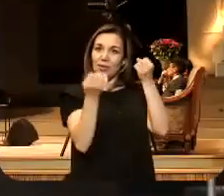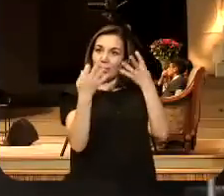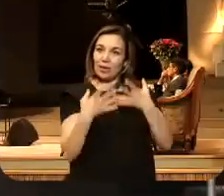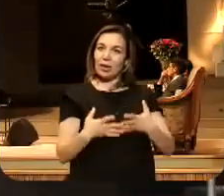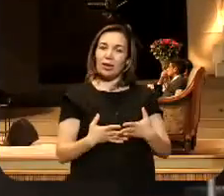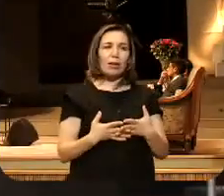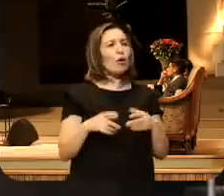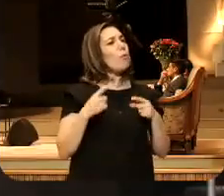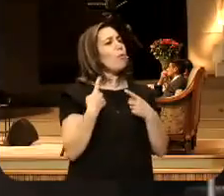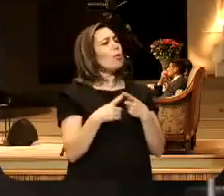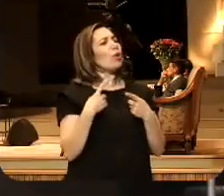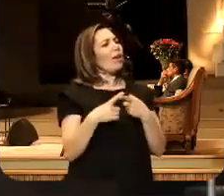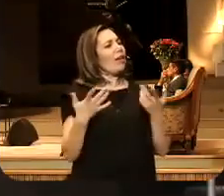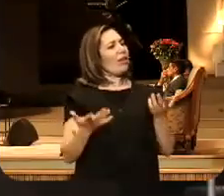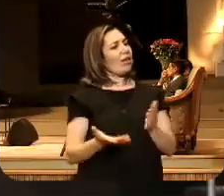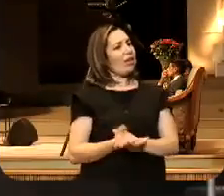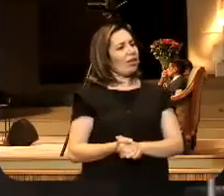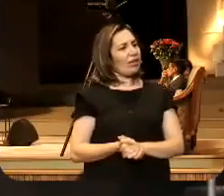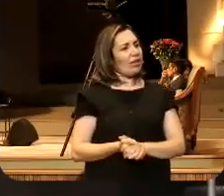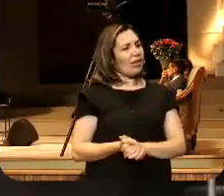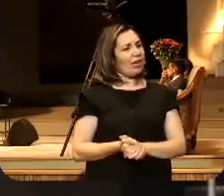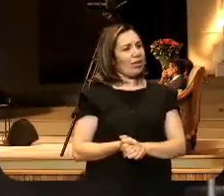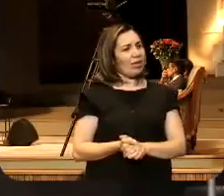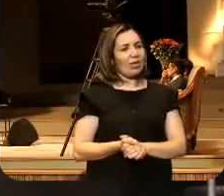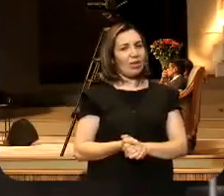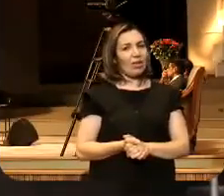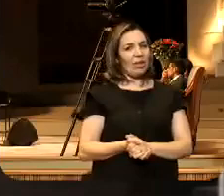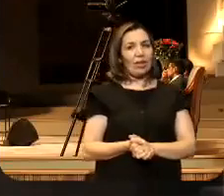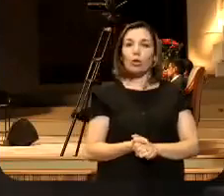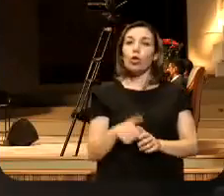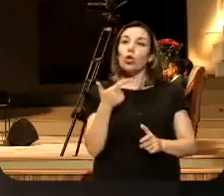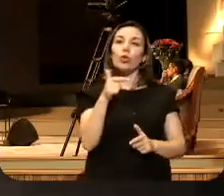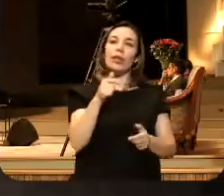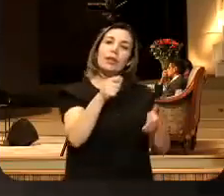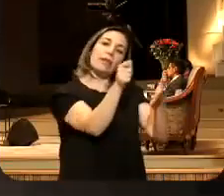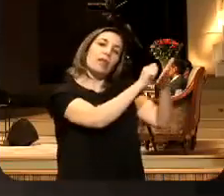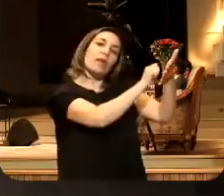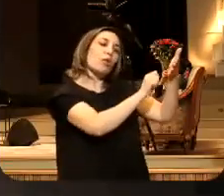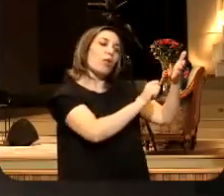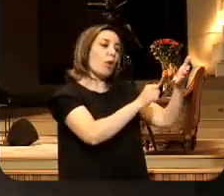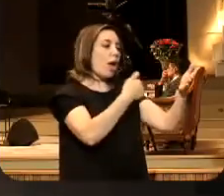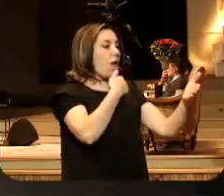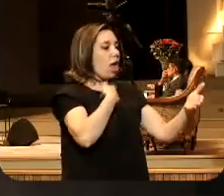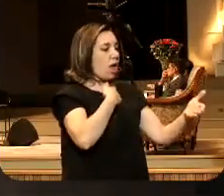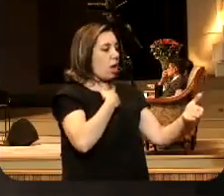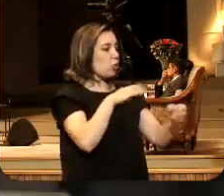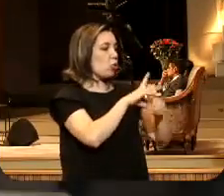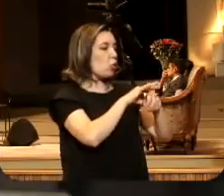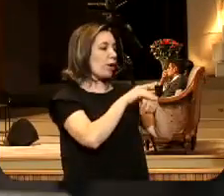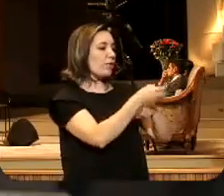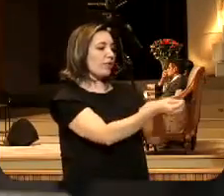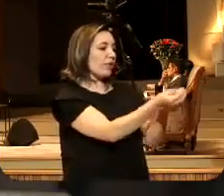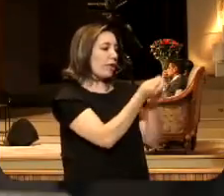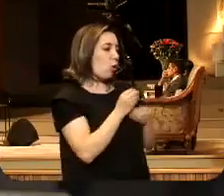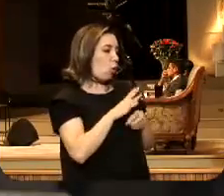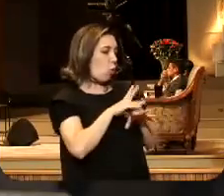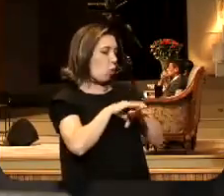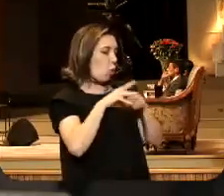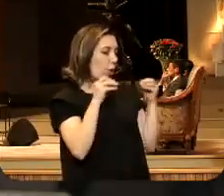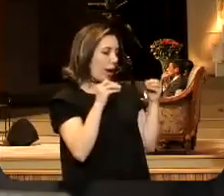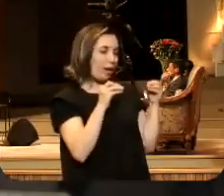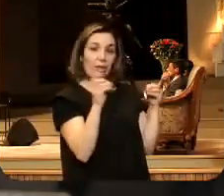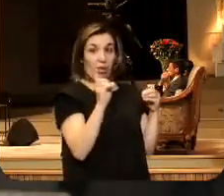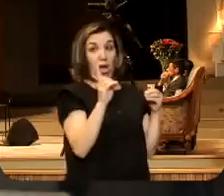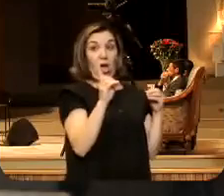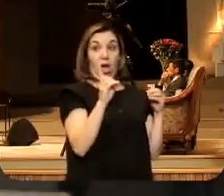Por quê? Não está: estive enfermo e vocês me curaram. Porque o poder